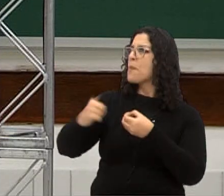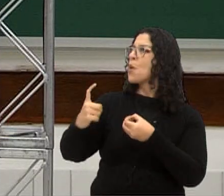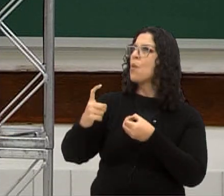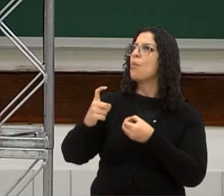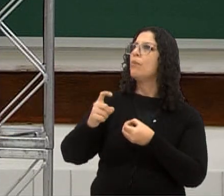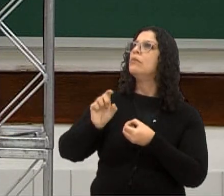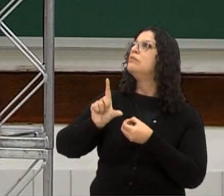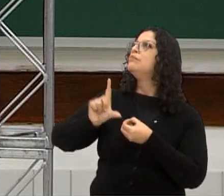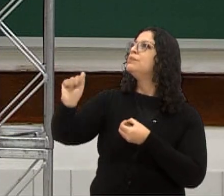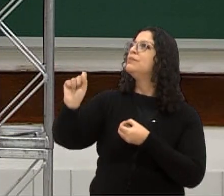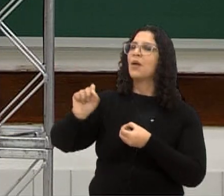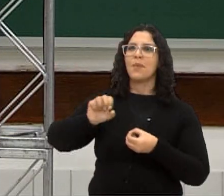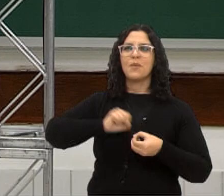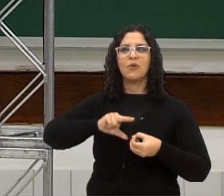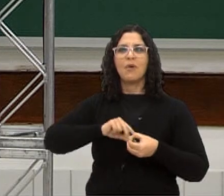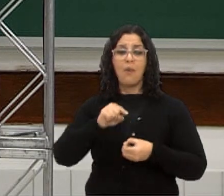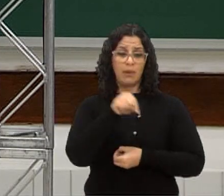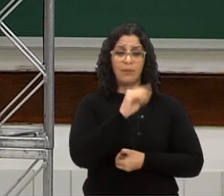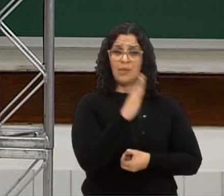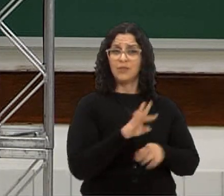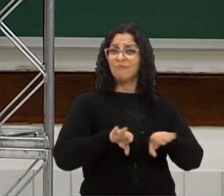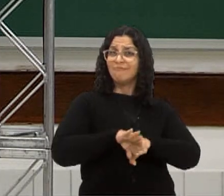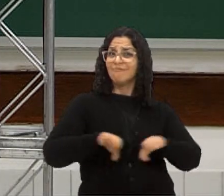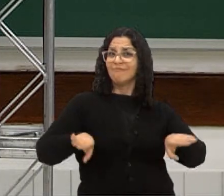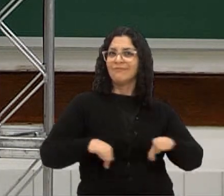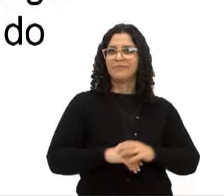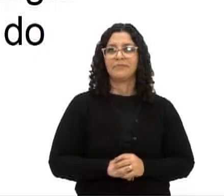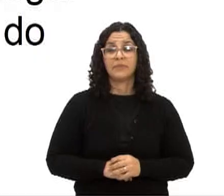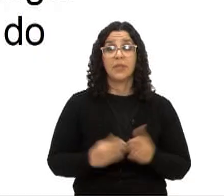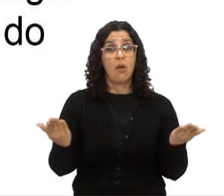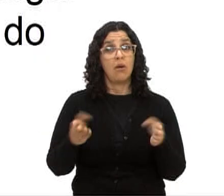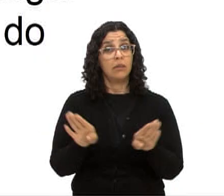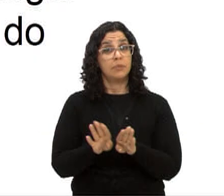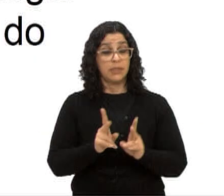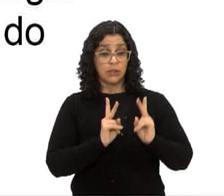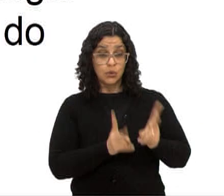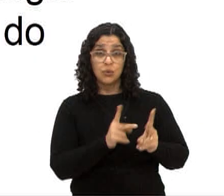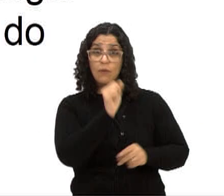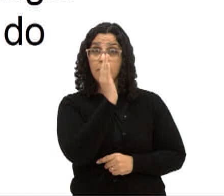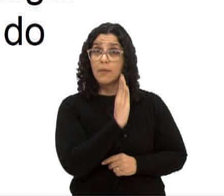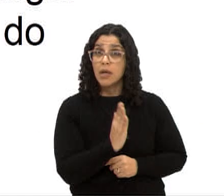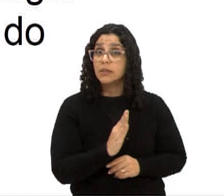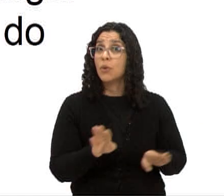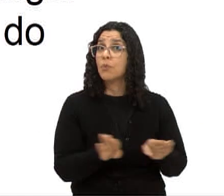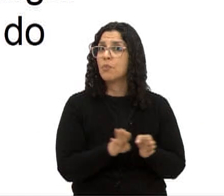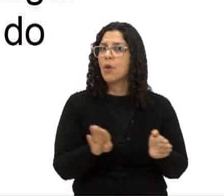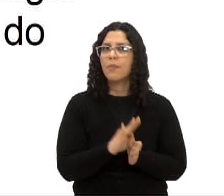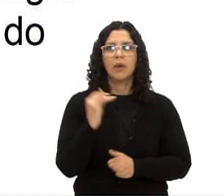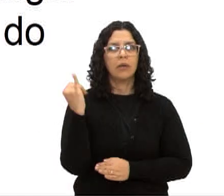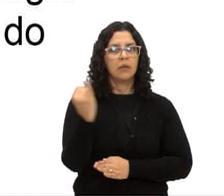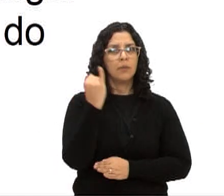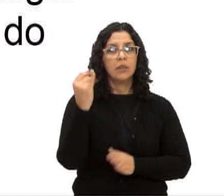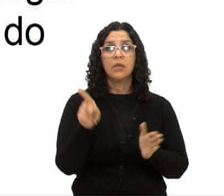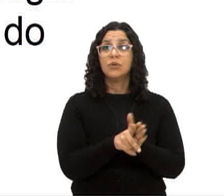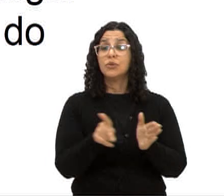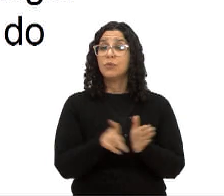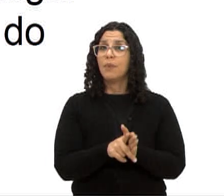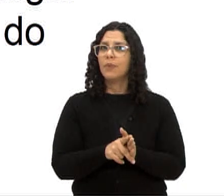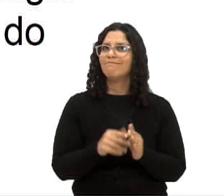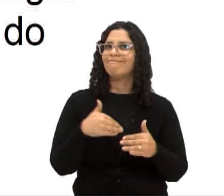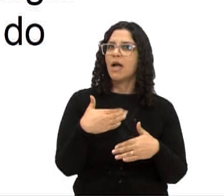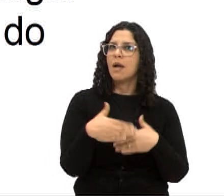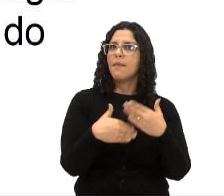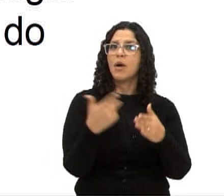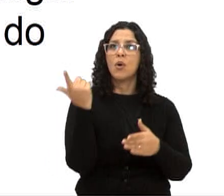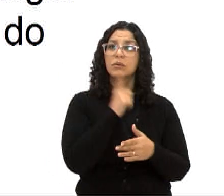independência. Vamos em frente. A permanência de Dom Pedro no Brasil foi um passo fundamental rumo à independência,